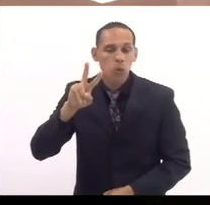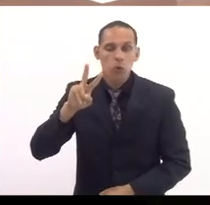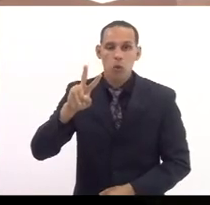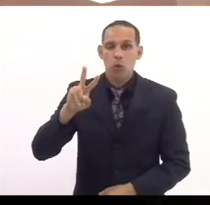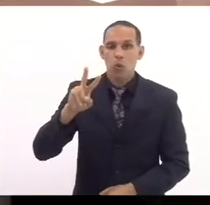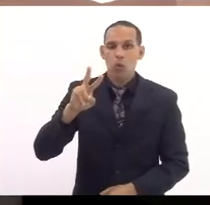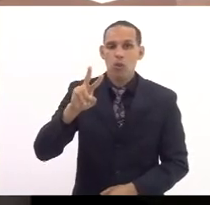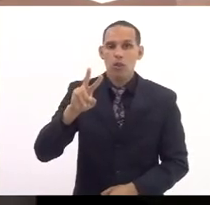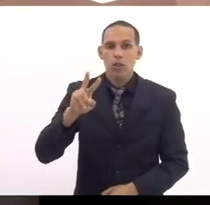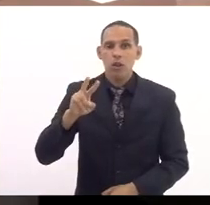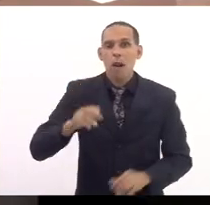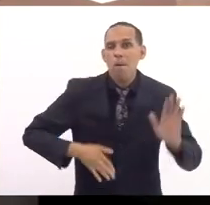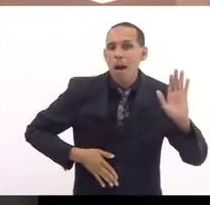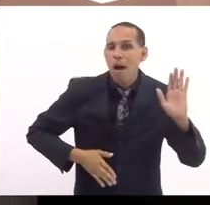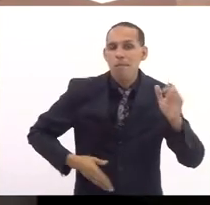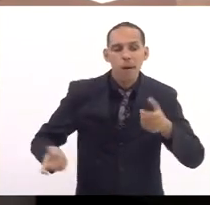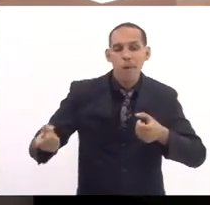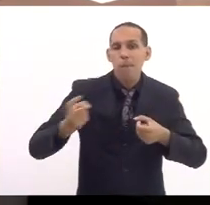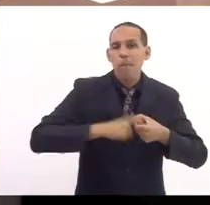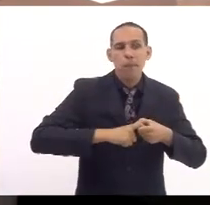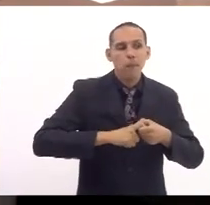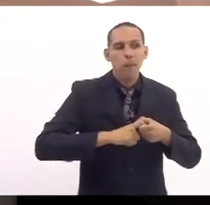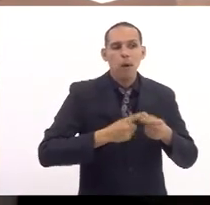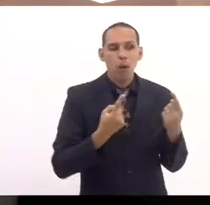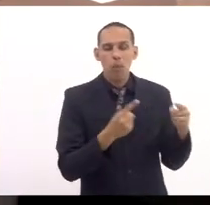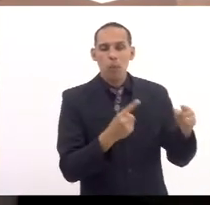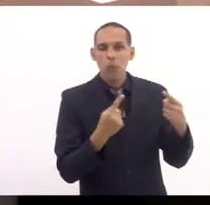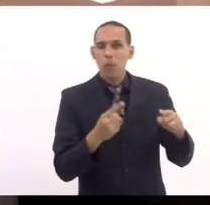os criminosos voltam a atacar.